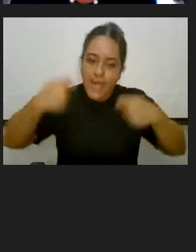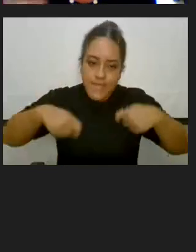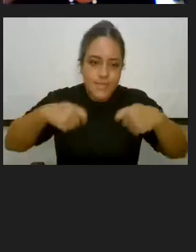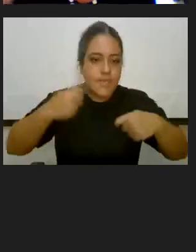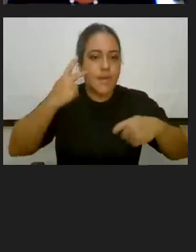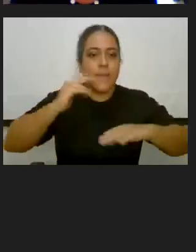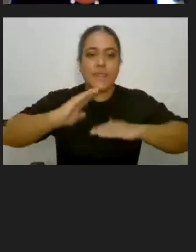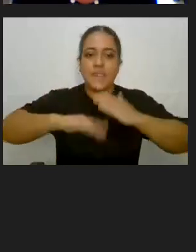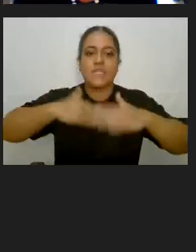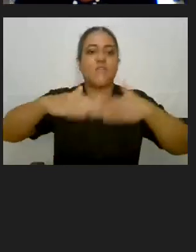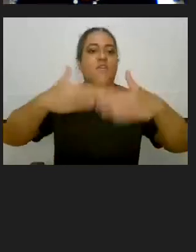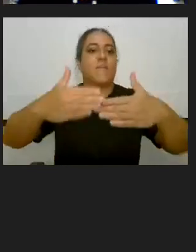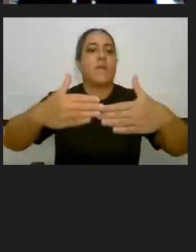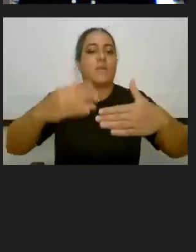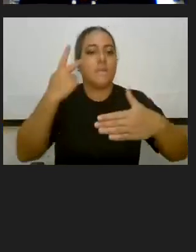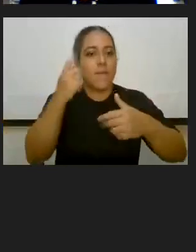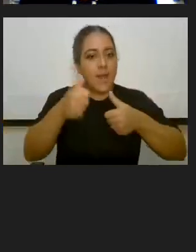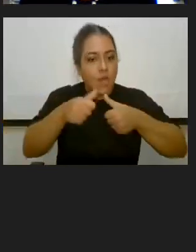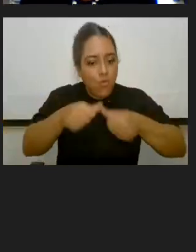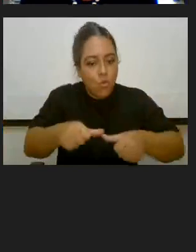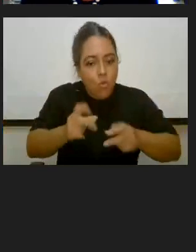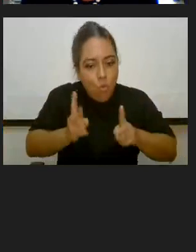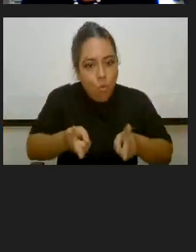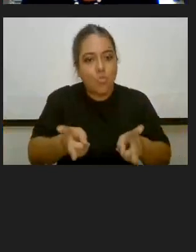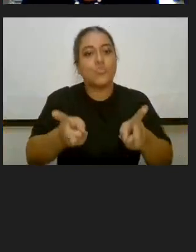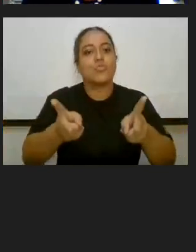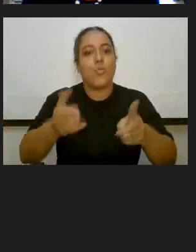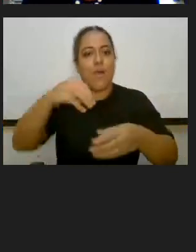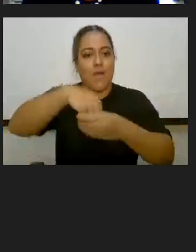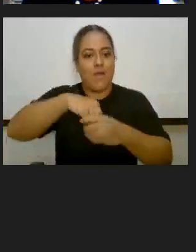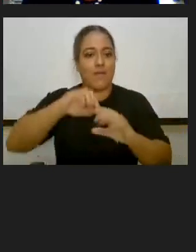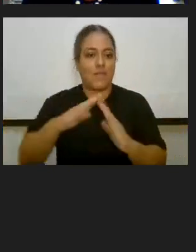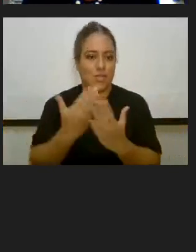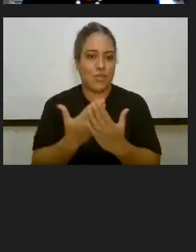para a permanência desses jovens no próprio espaço escolar.